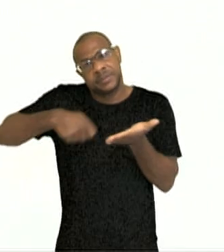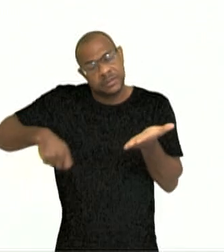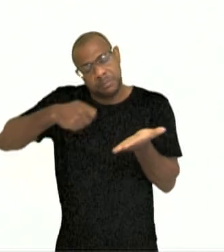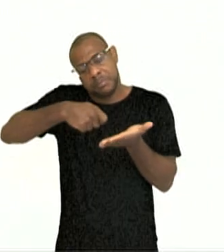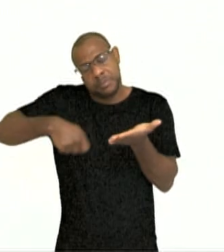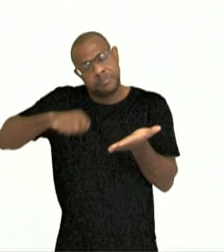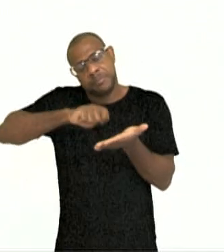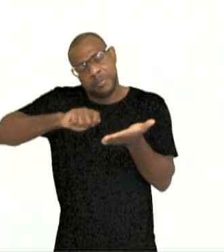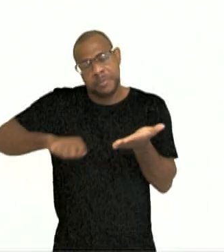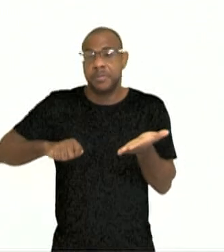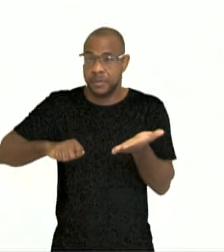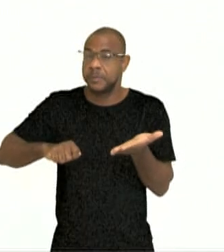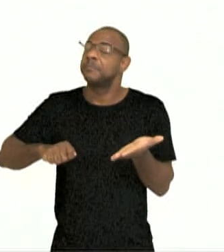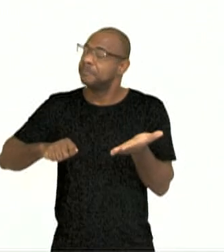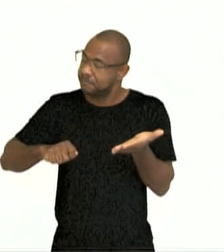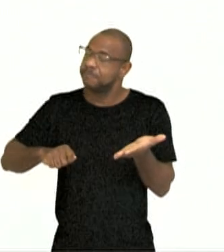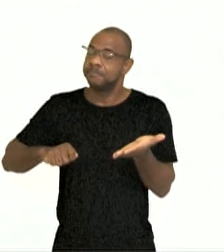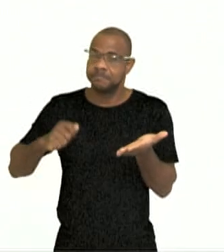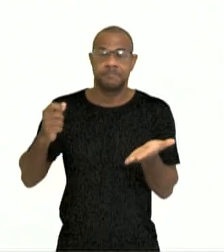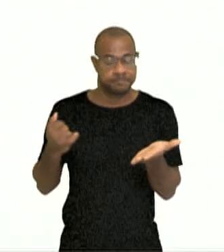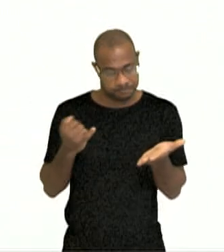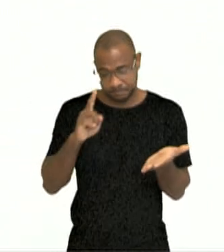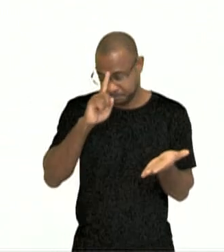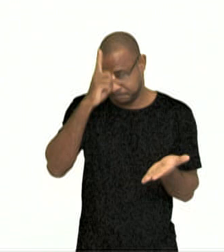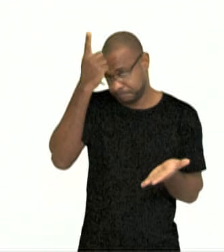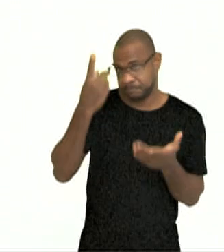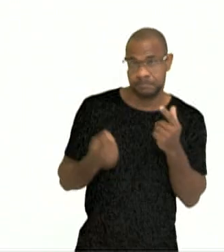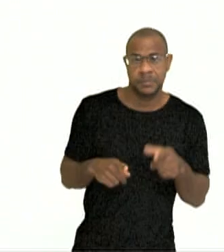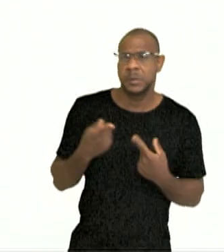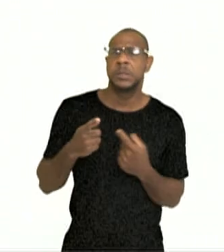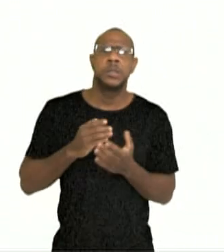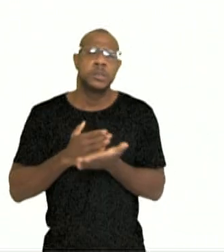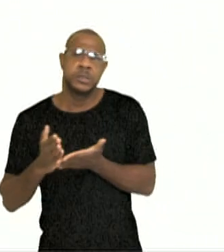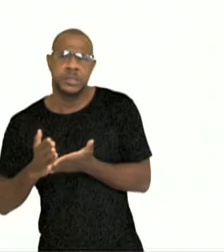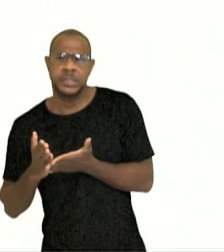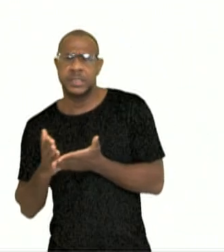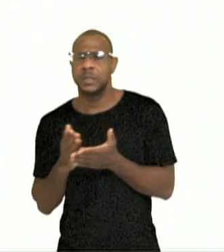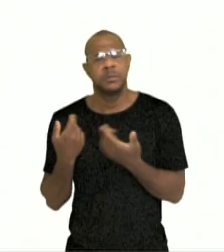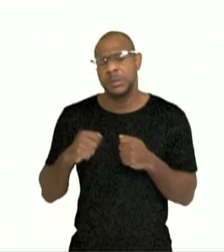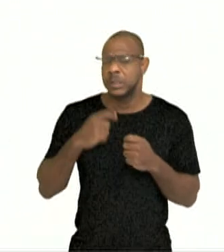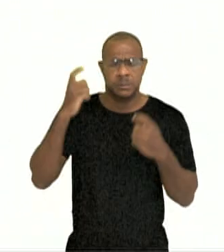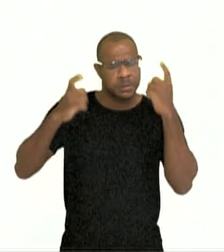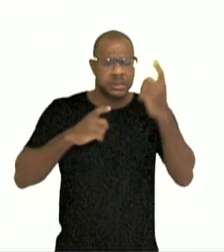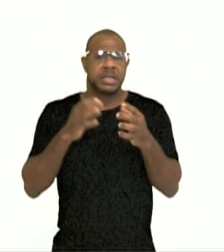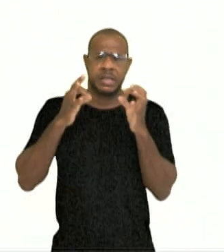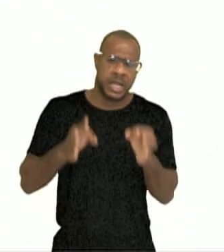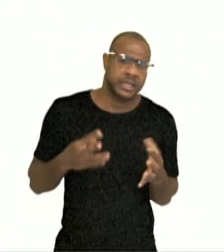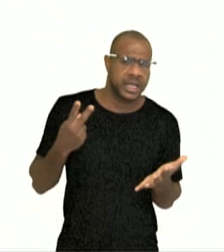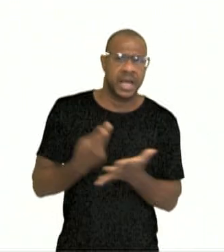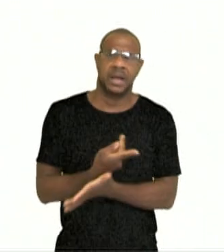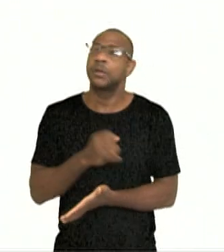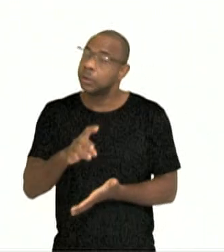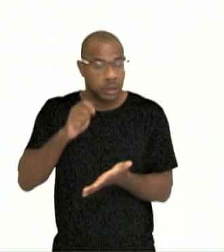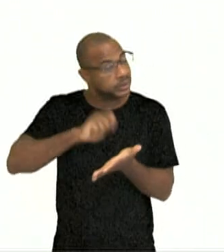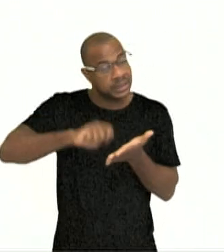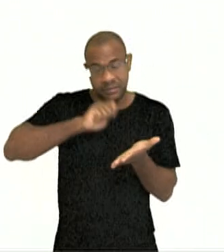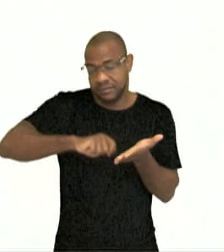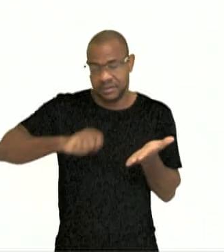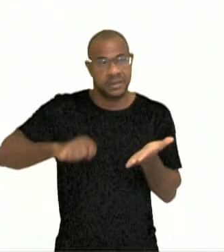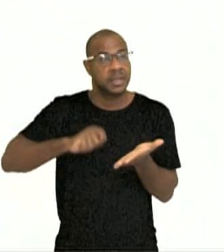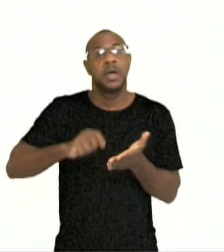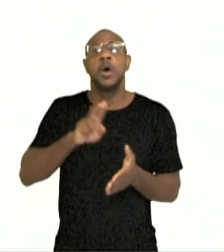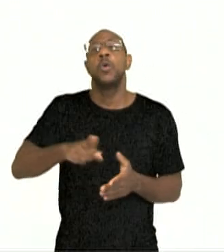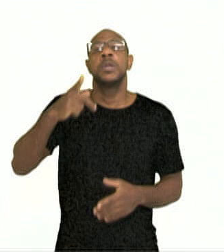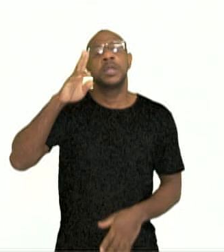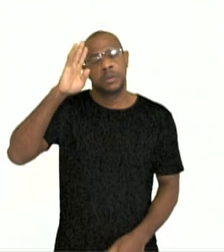escreva com criatividade. No início, você não precisa se preocupar se está certo, se está errado. Só escreva. Use